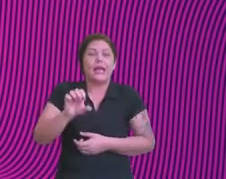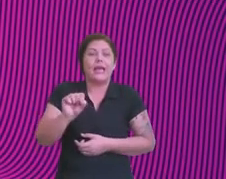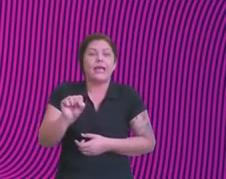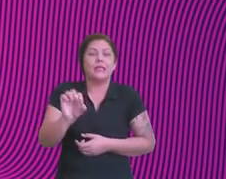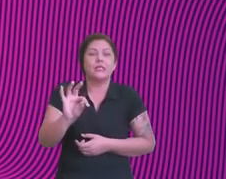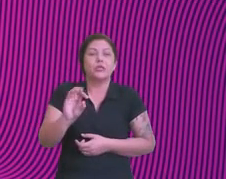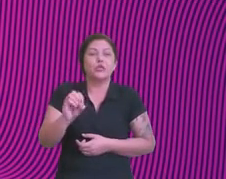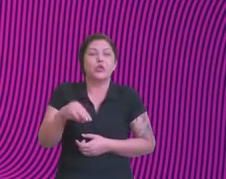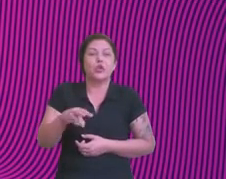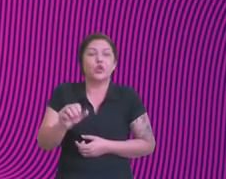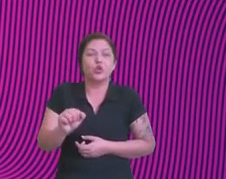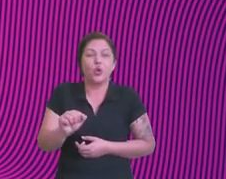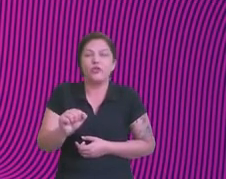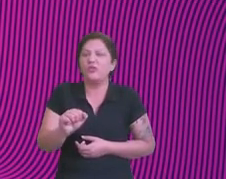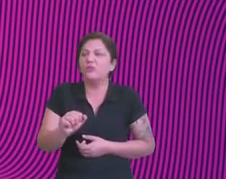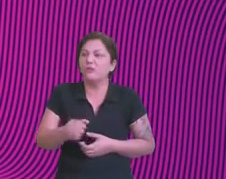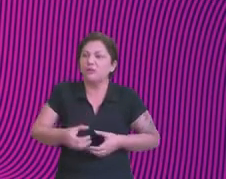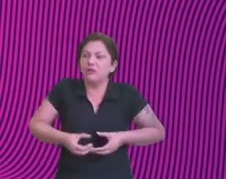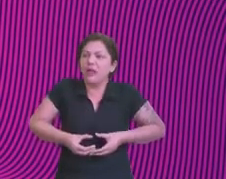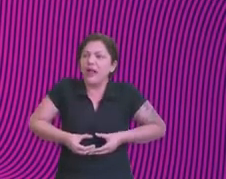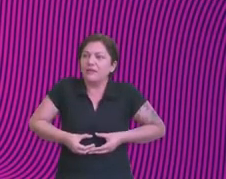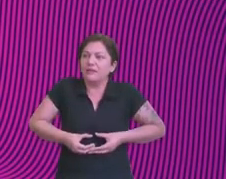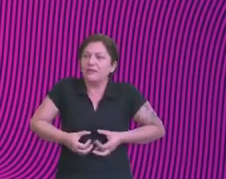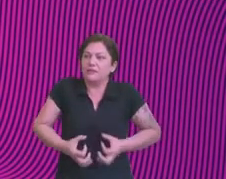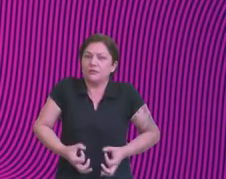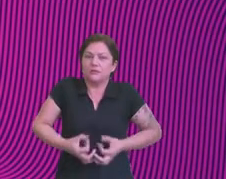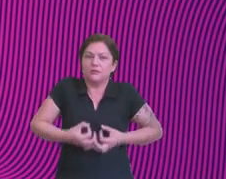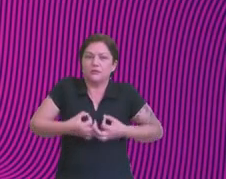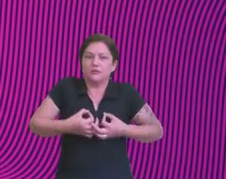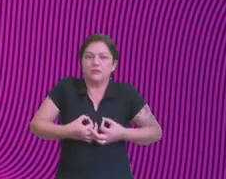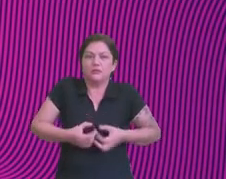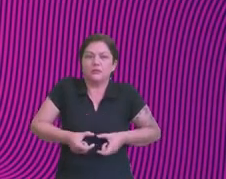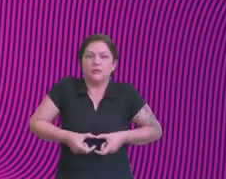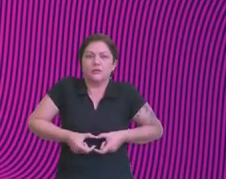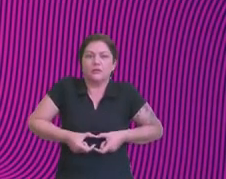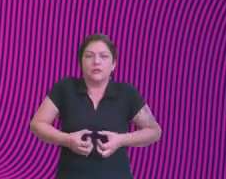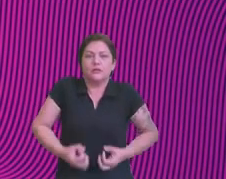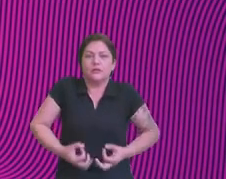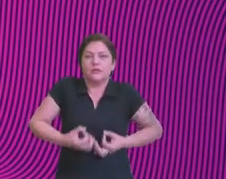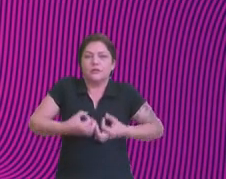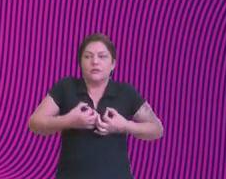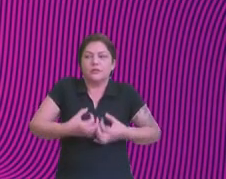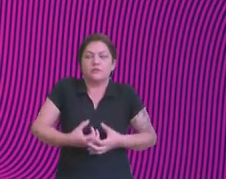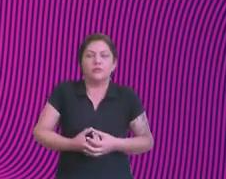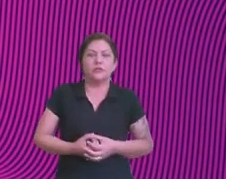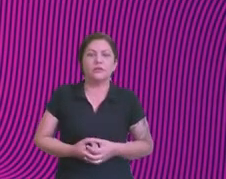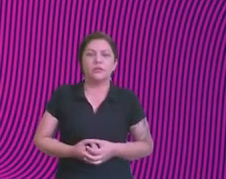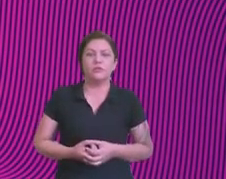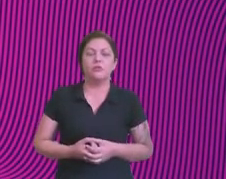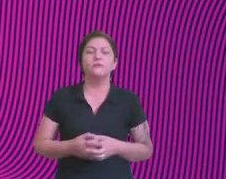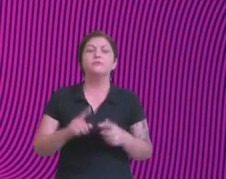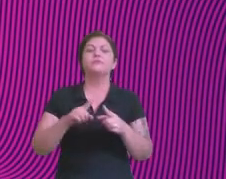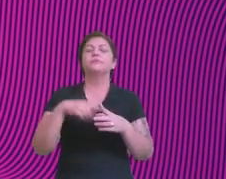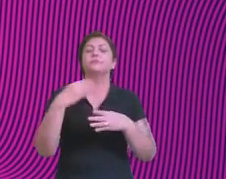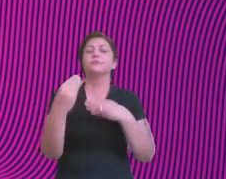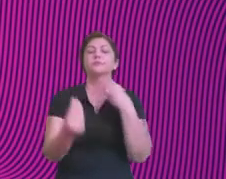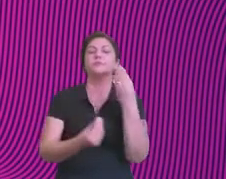Bom, câncer gástrico, eu acho que é um assunto que está evoluindo bastante, essa parte do tratamento peritoneal.